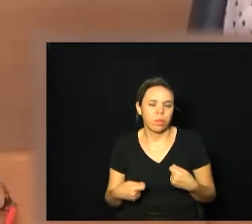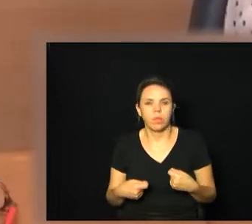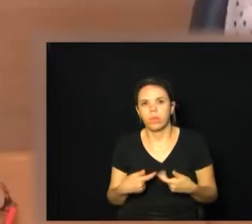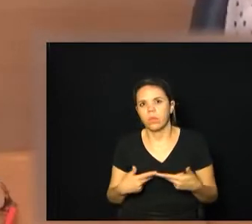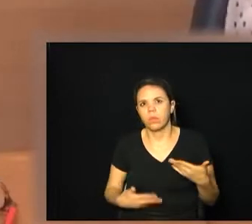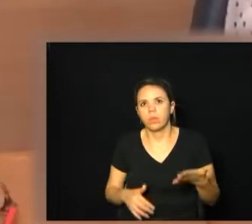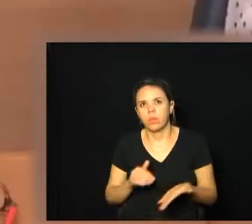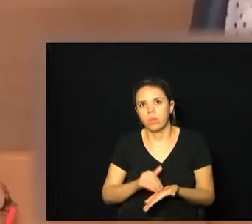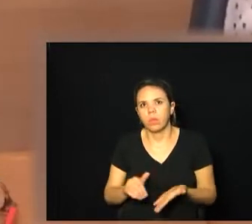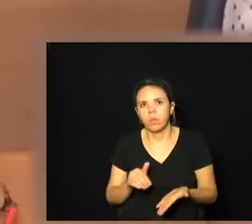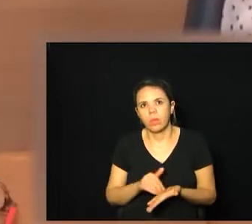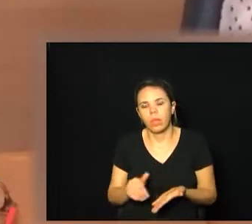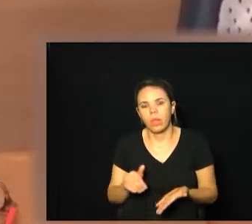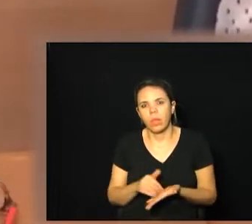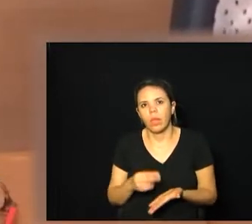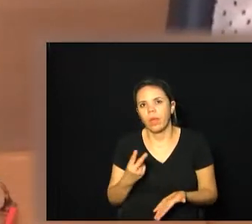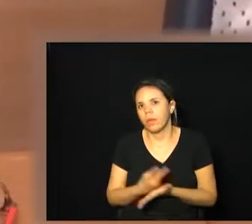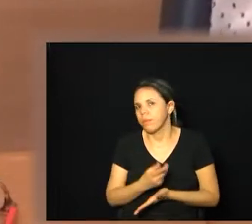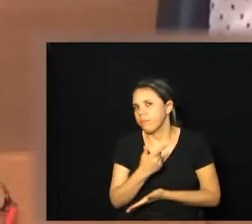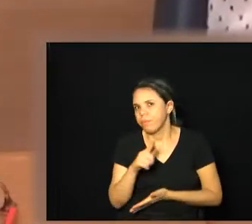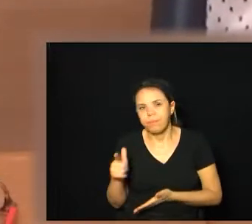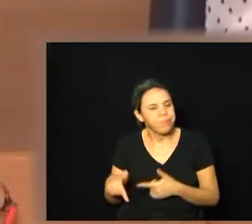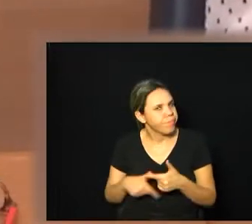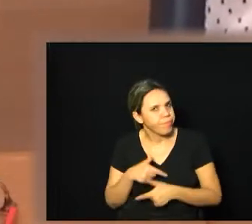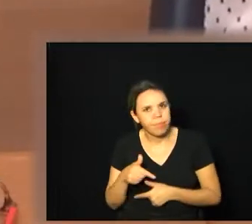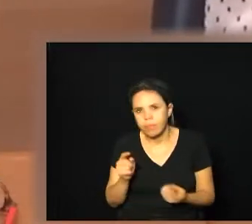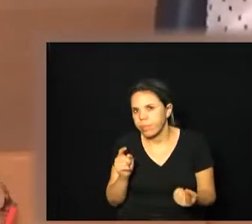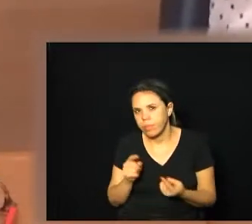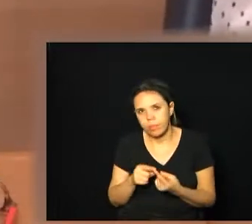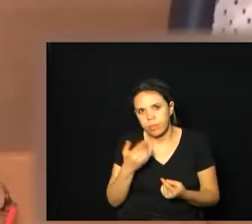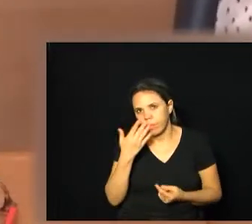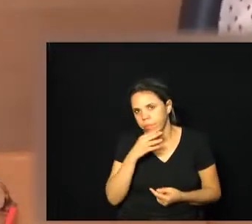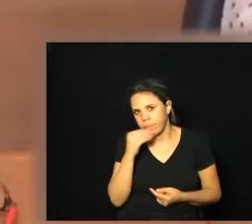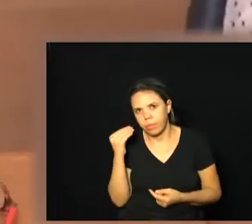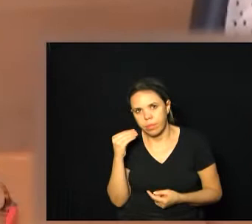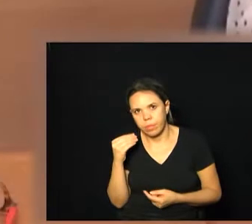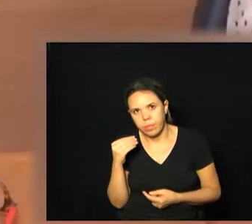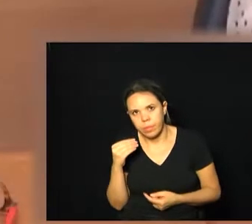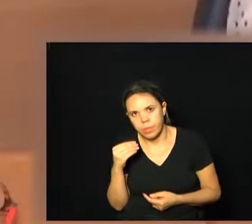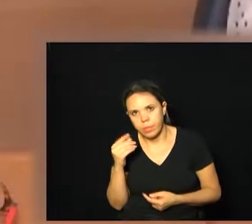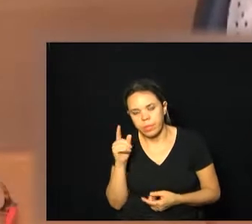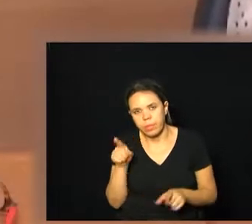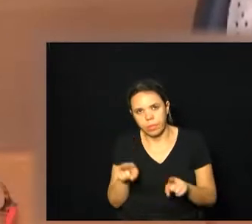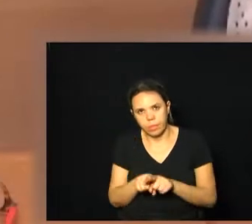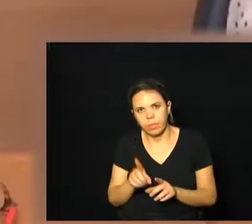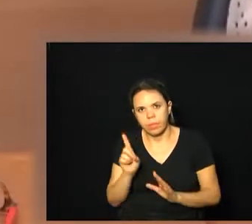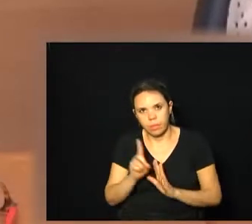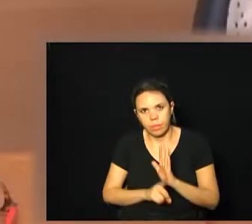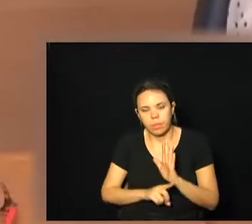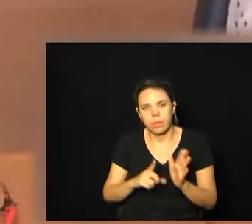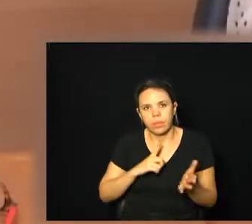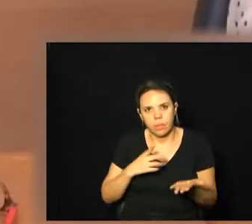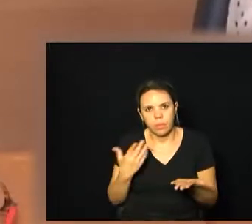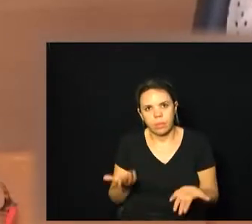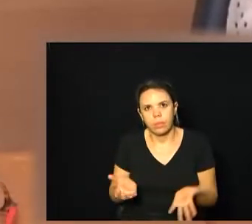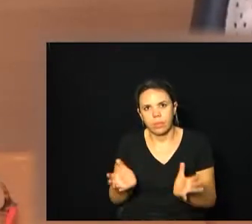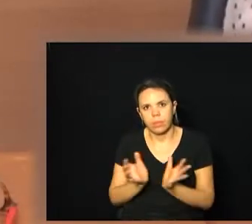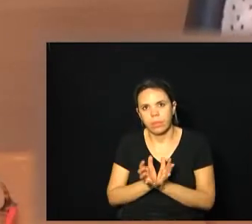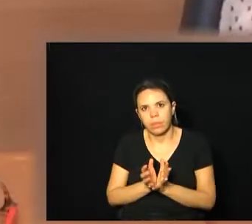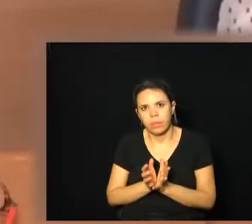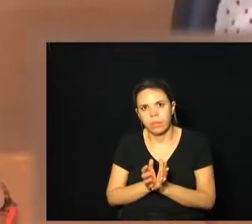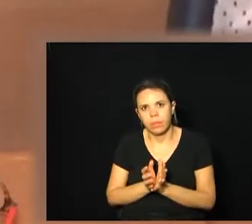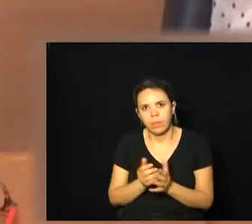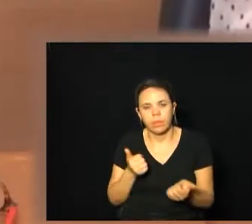várias secretarias, mesmo que não tenham um trabalho direto com a criança e do adolescente, para a garantia de direitos, e que a comissão